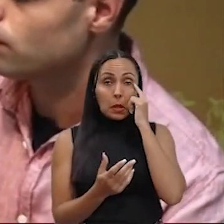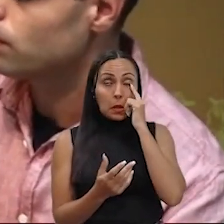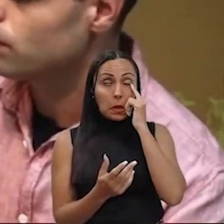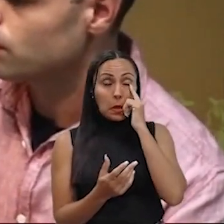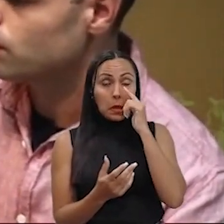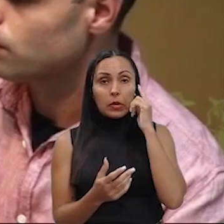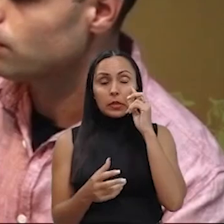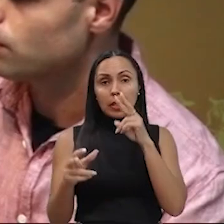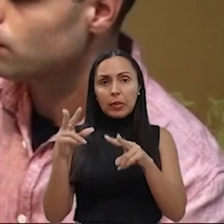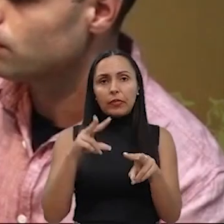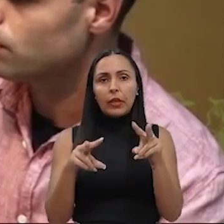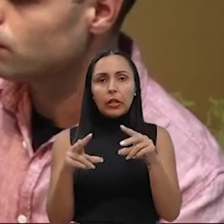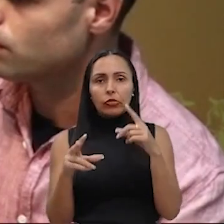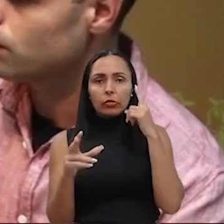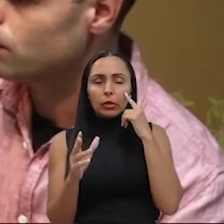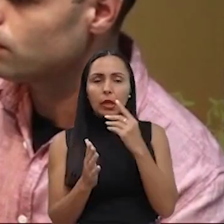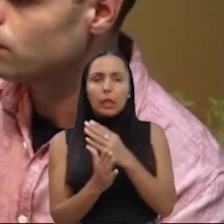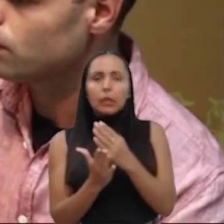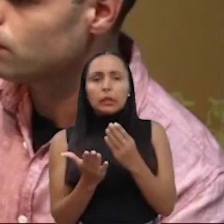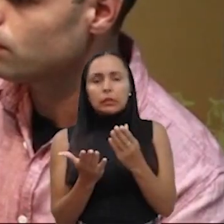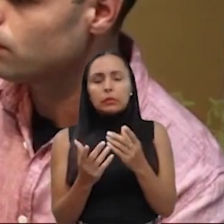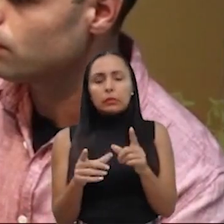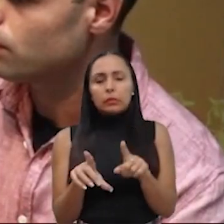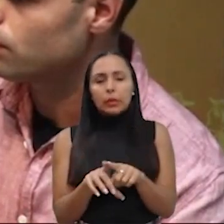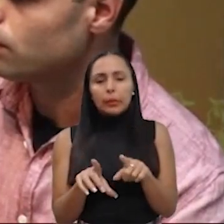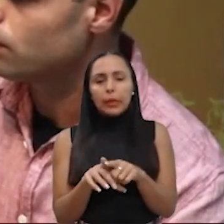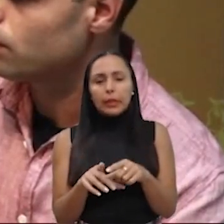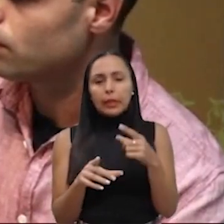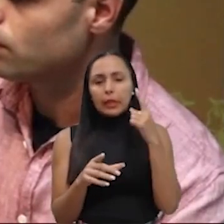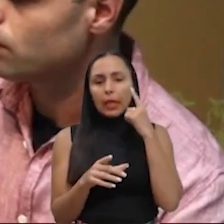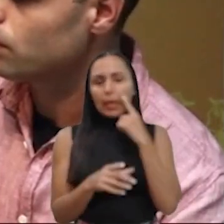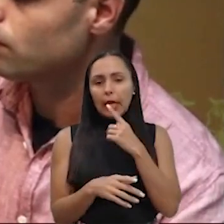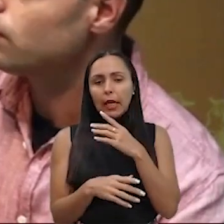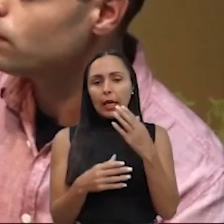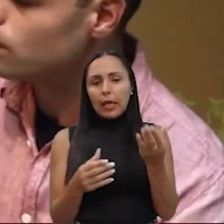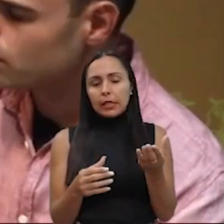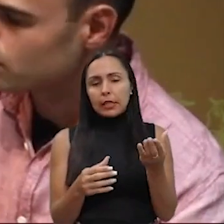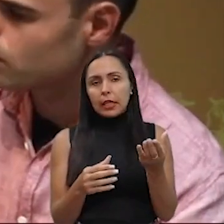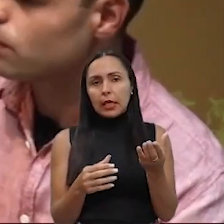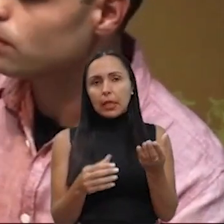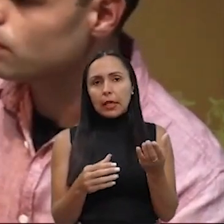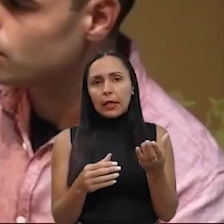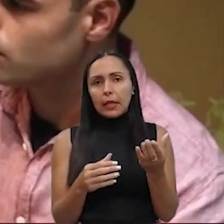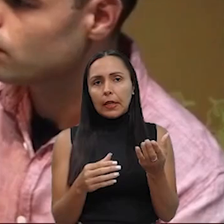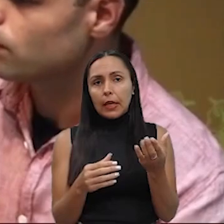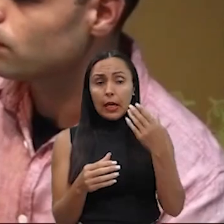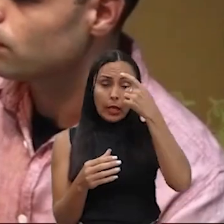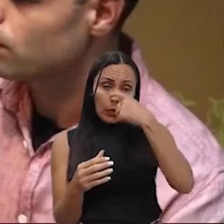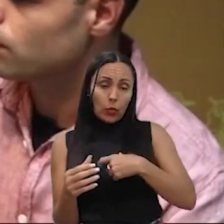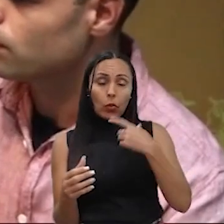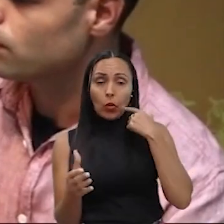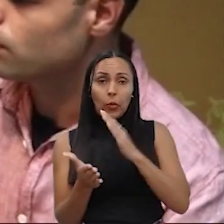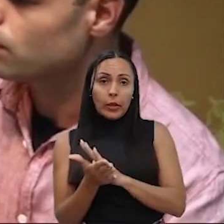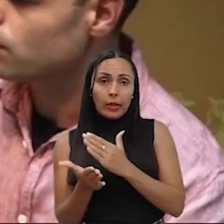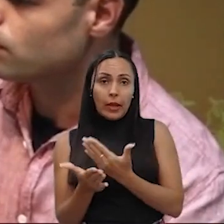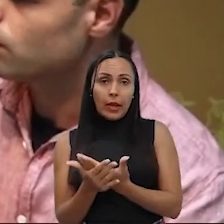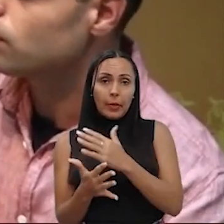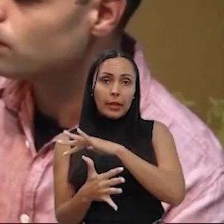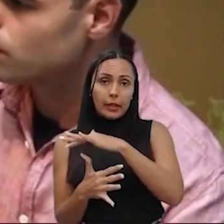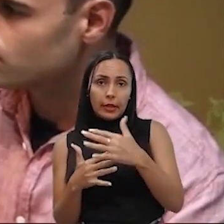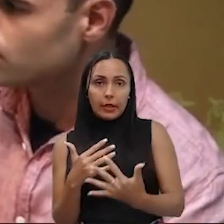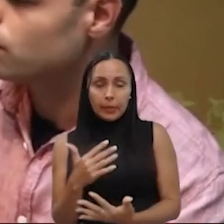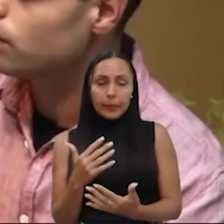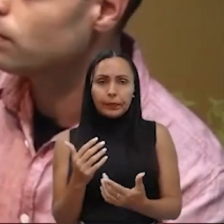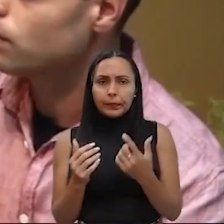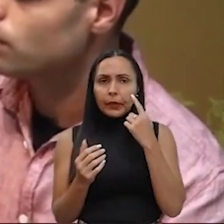inclusive, registros dessas minhas trajetórias como intérprete de Libras de músicas, e aí eu vejo, não